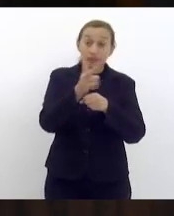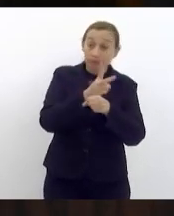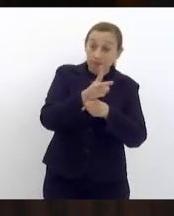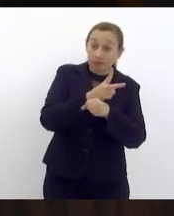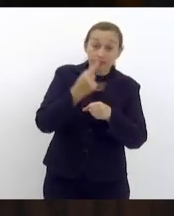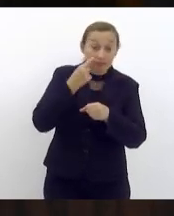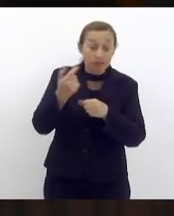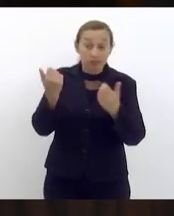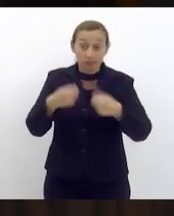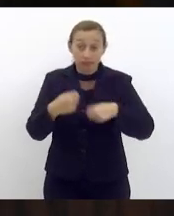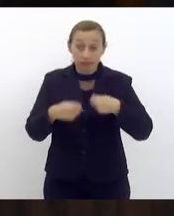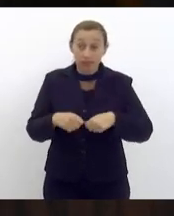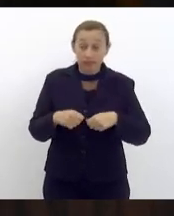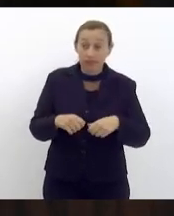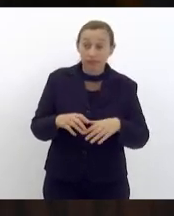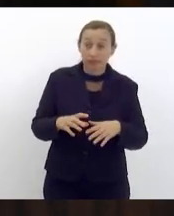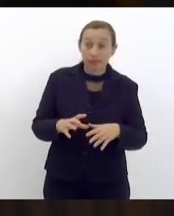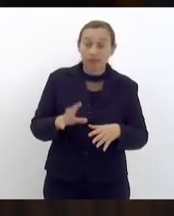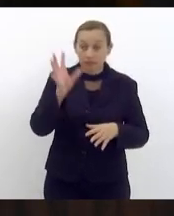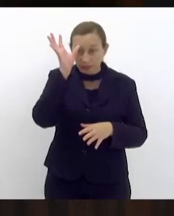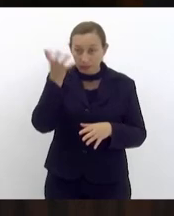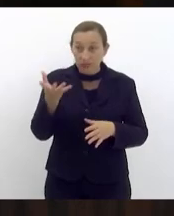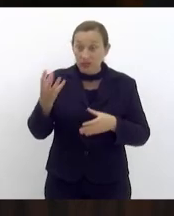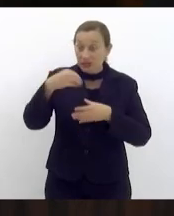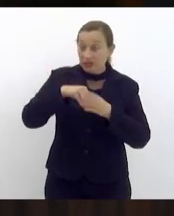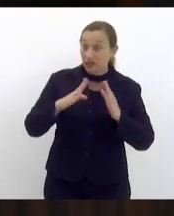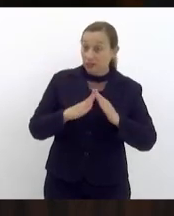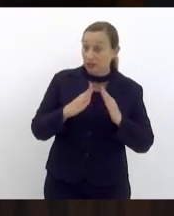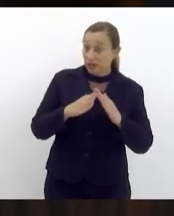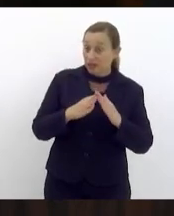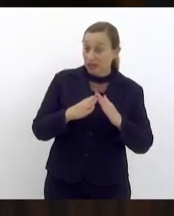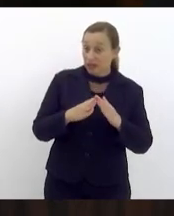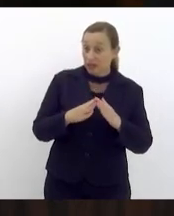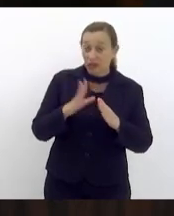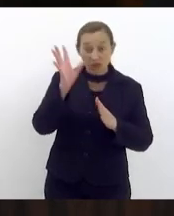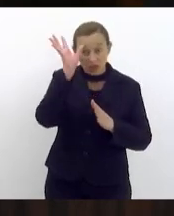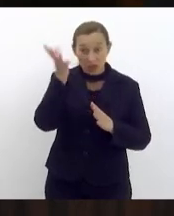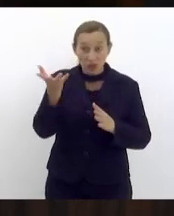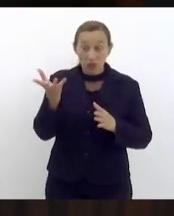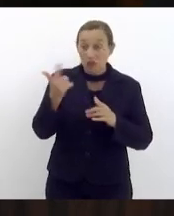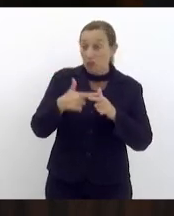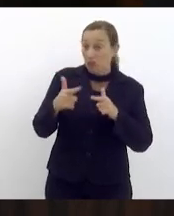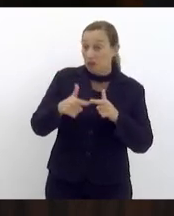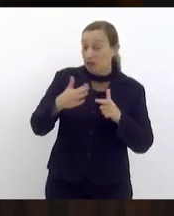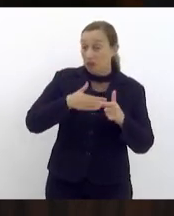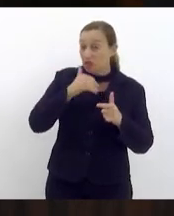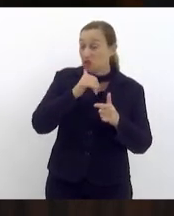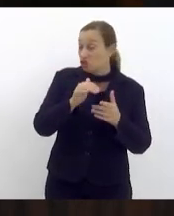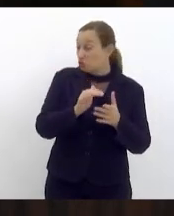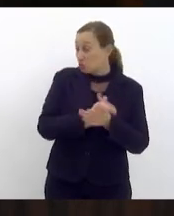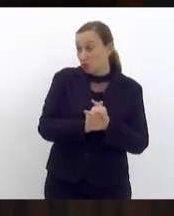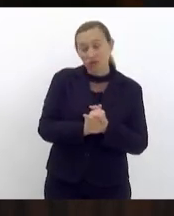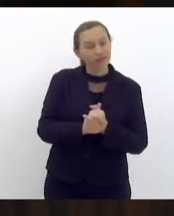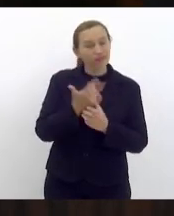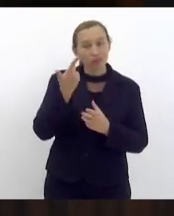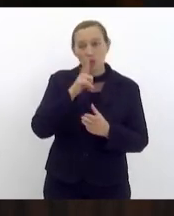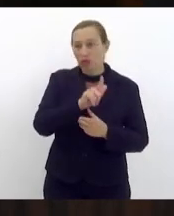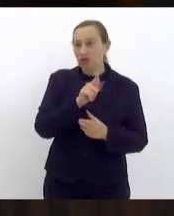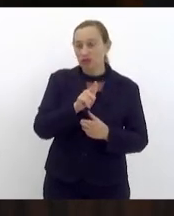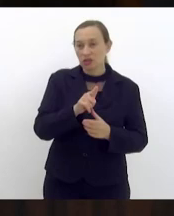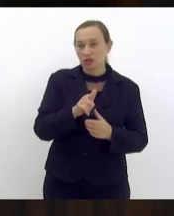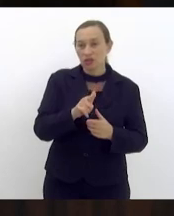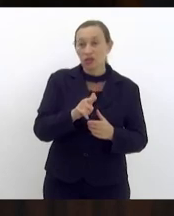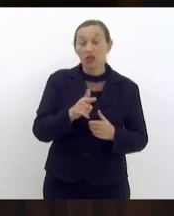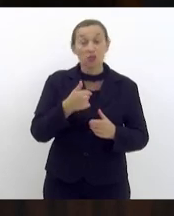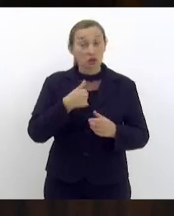necessidade não vai resolver pedindo a minha casa eu não consigo resolver meus problemas da minha esposa certo eu não consigo resolver o problema dela